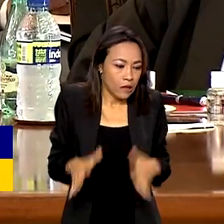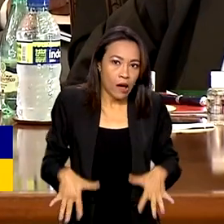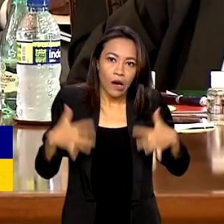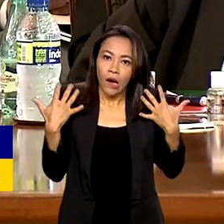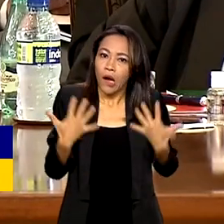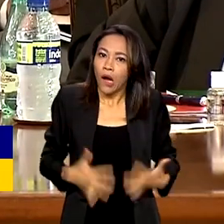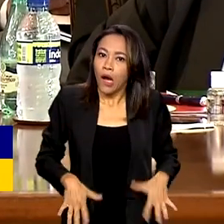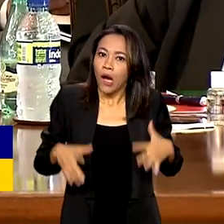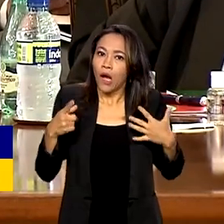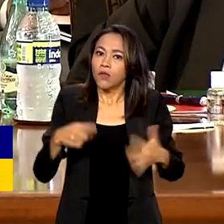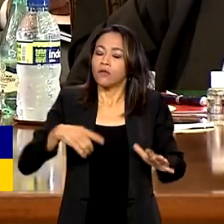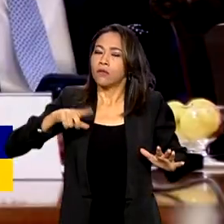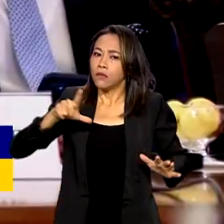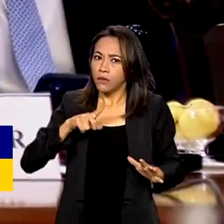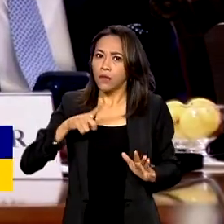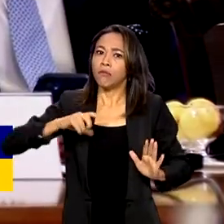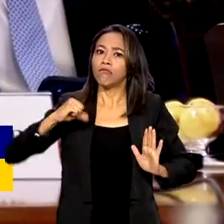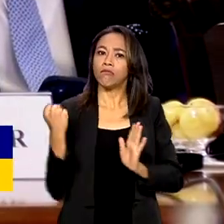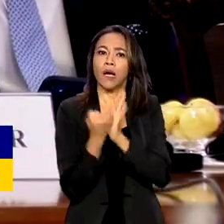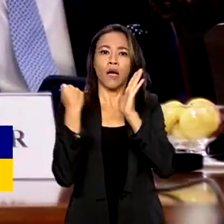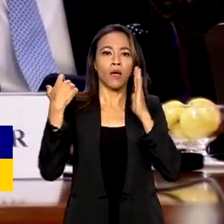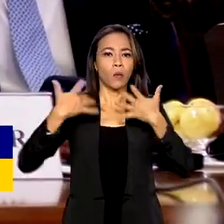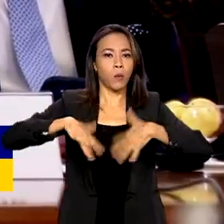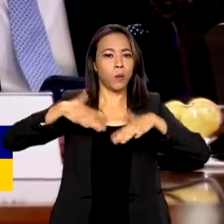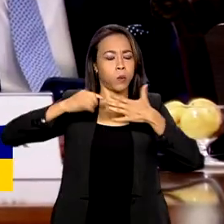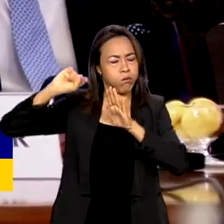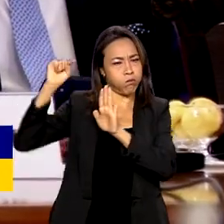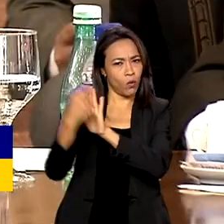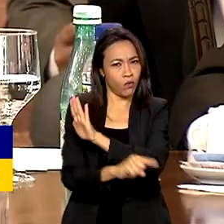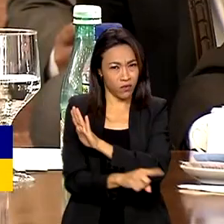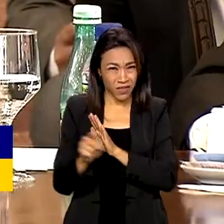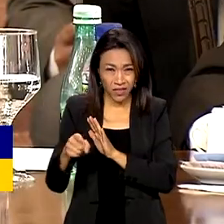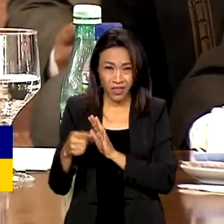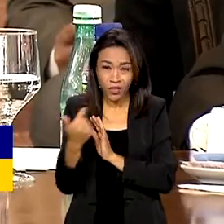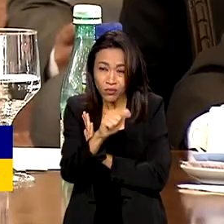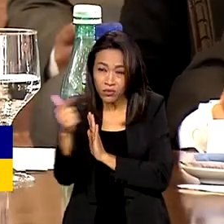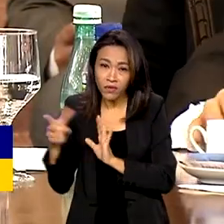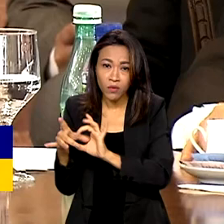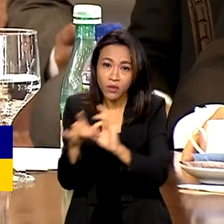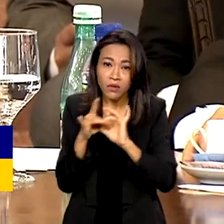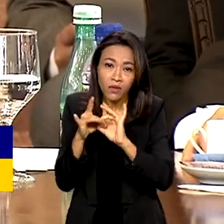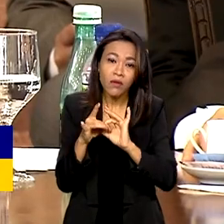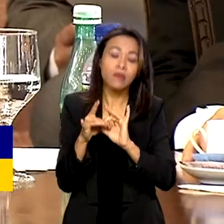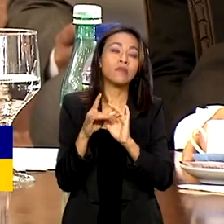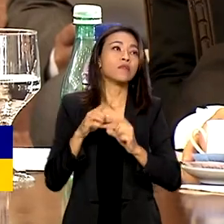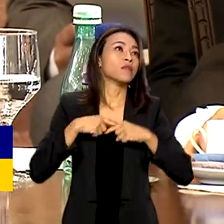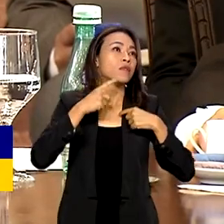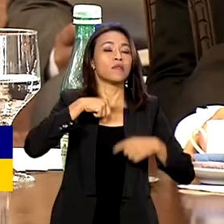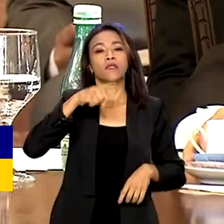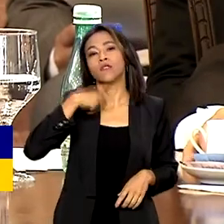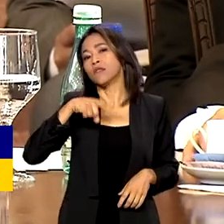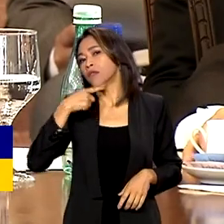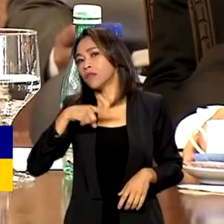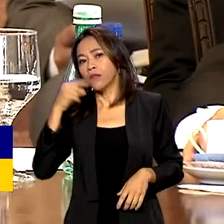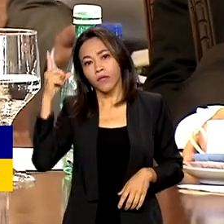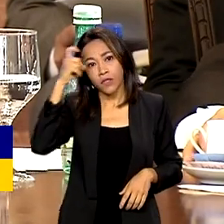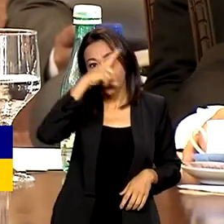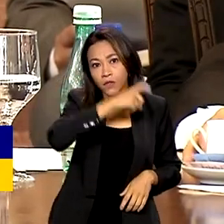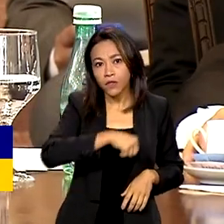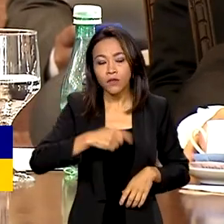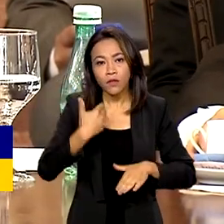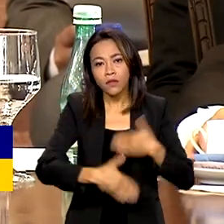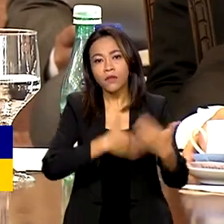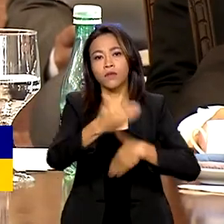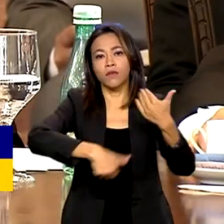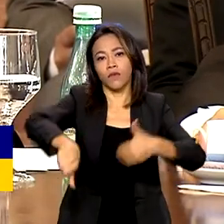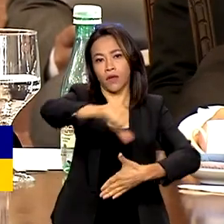deixaram marcas profundas. Enquanto estivermos desunidos, não faremos da América do Sul um continente desenvolvido